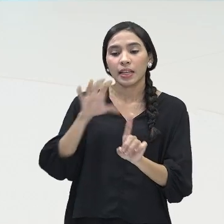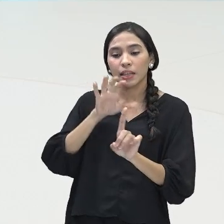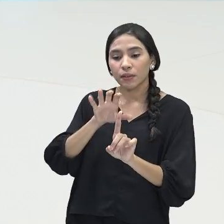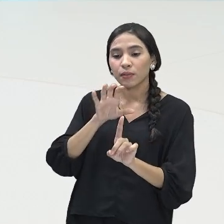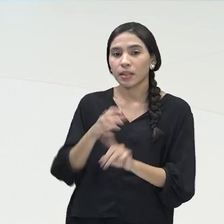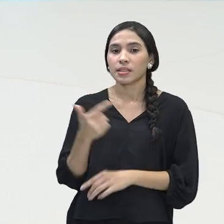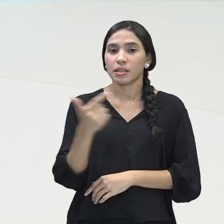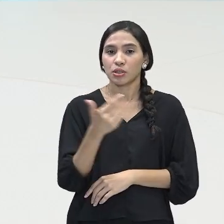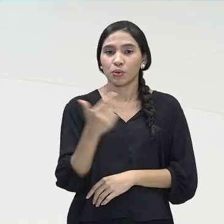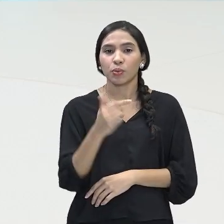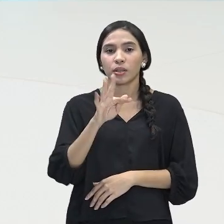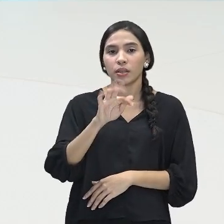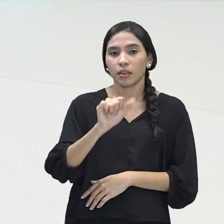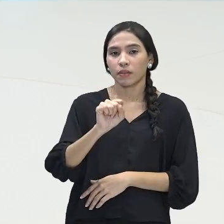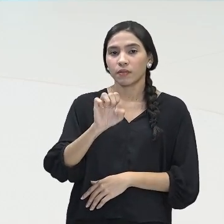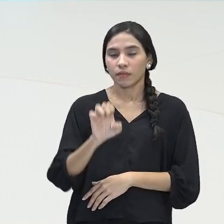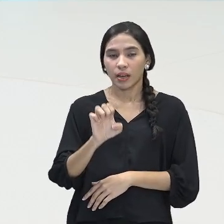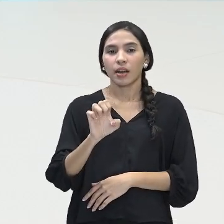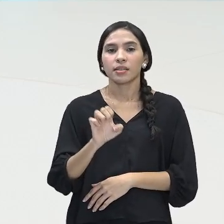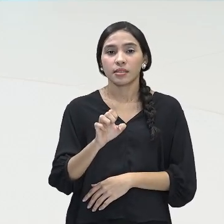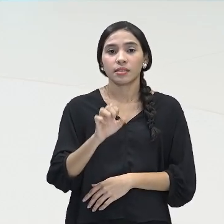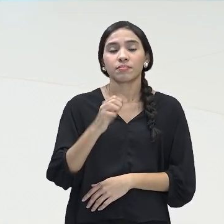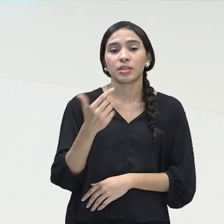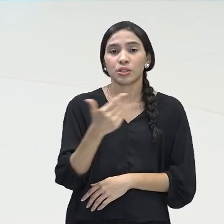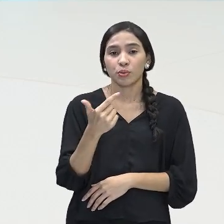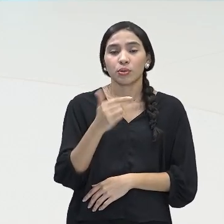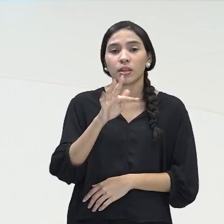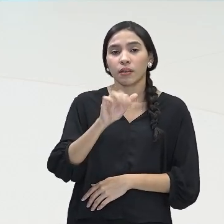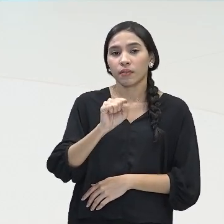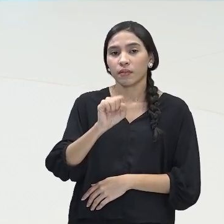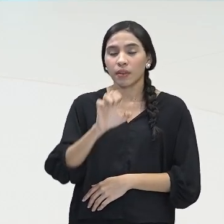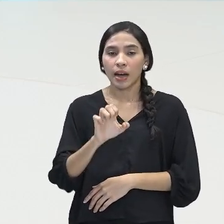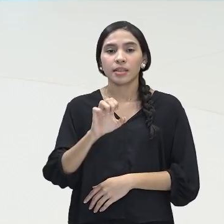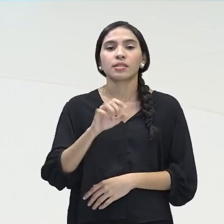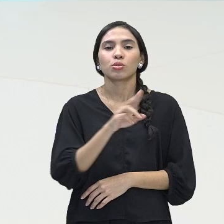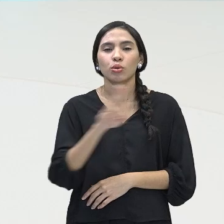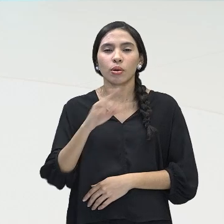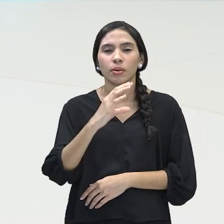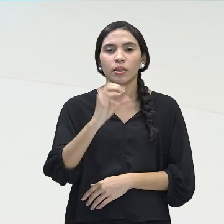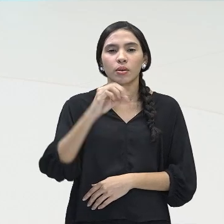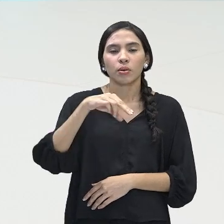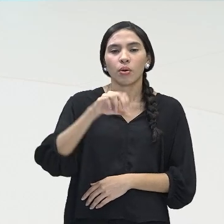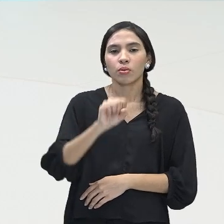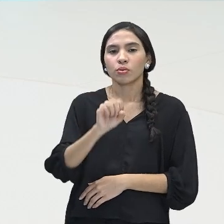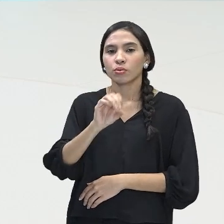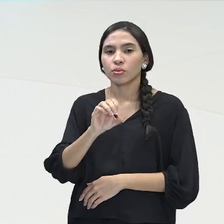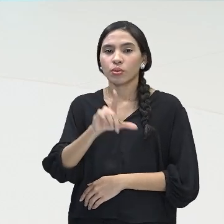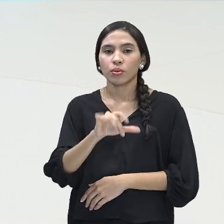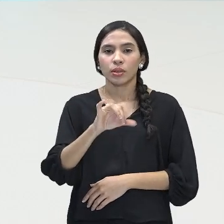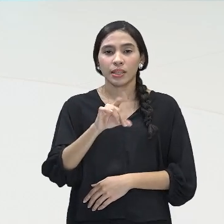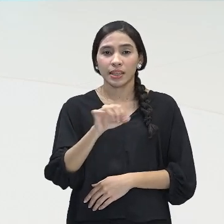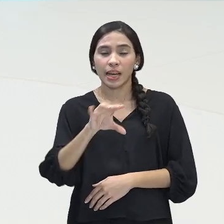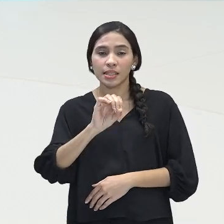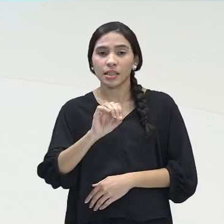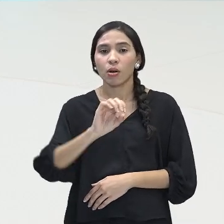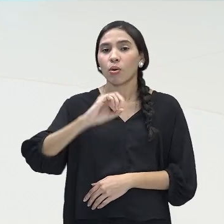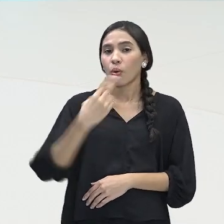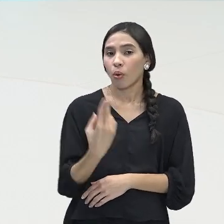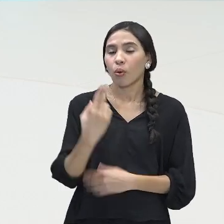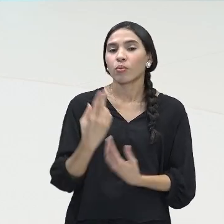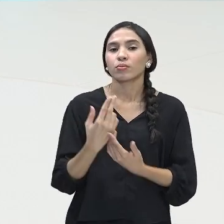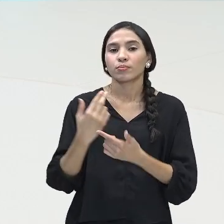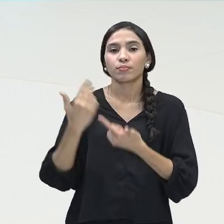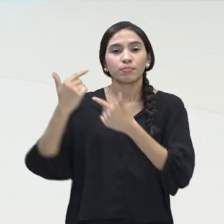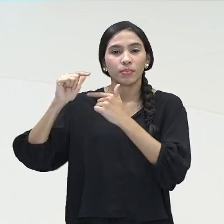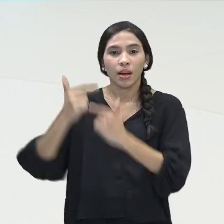segunda fase é a fase de consolidação, ou chamada também de geração de 30. Certo? Na geração